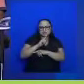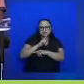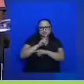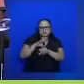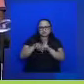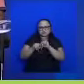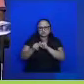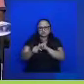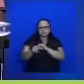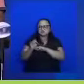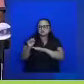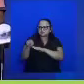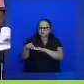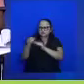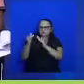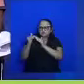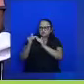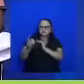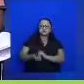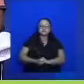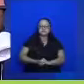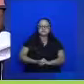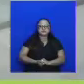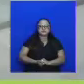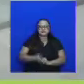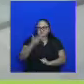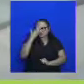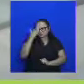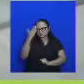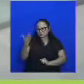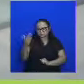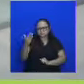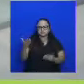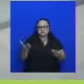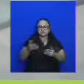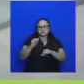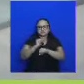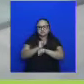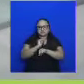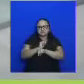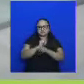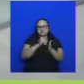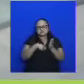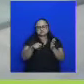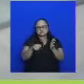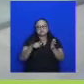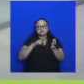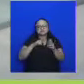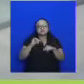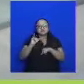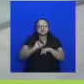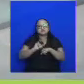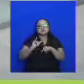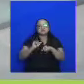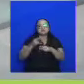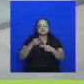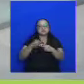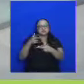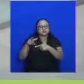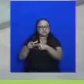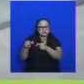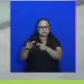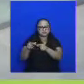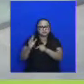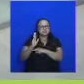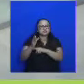7? Sim, confirmo. Sim, confirmo. Muito obrigado, senhores auditores. Vamos aguardar a validação do sorteio através da Central da Caixa em